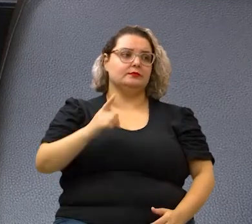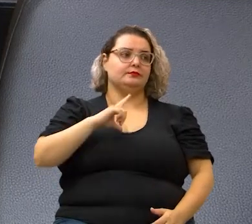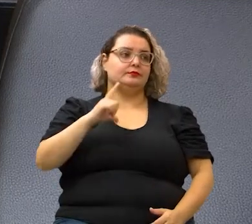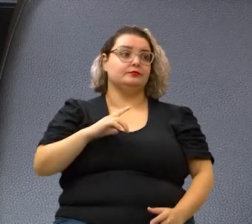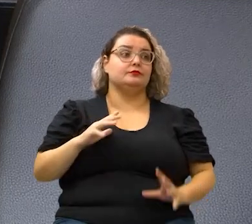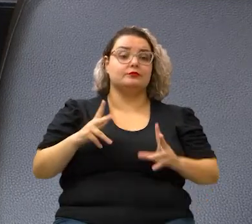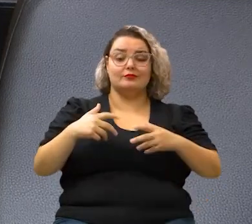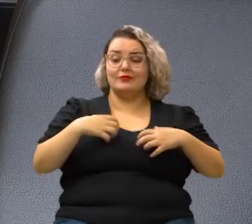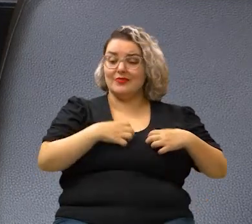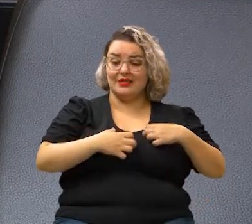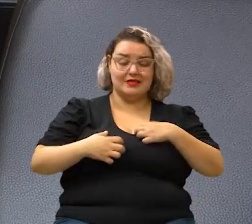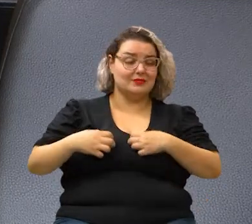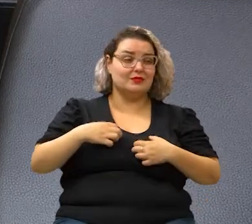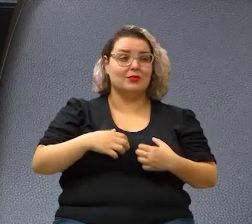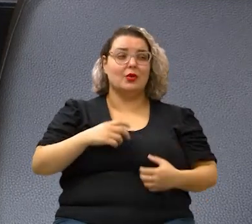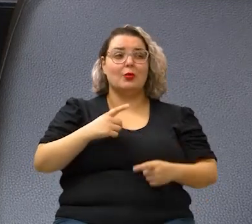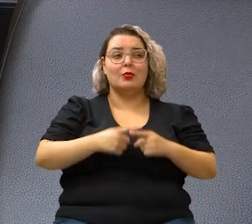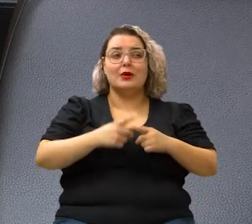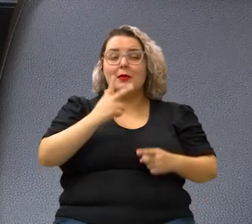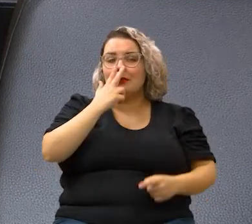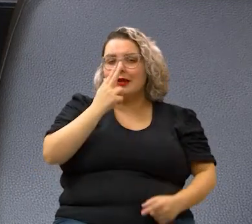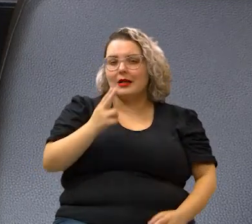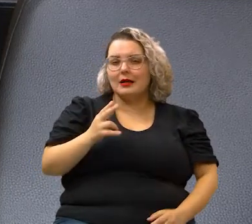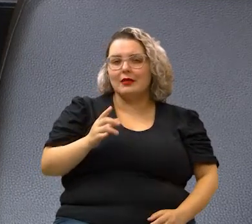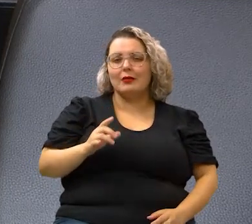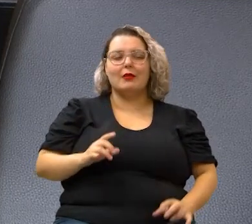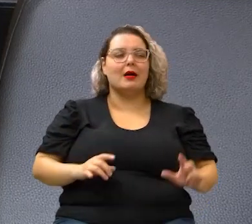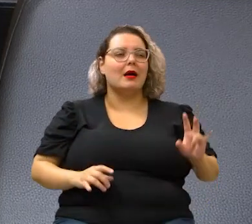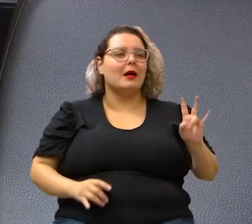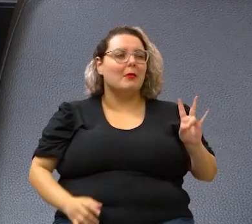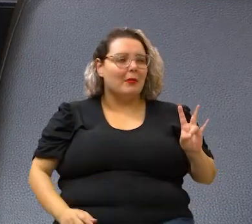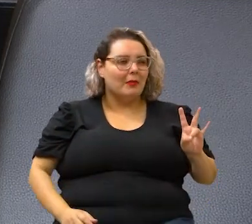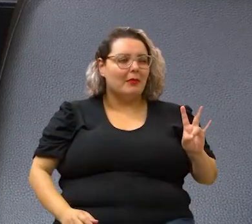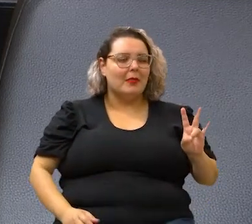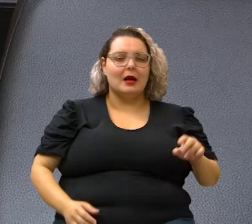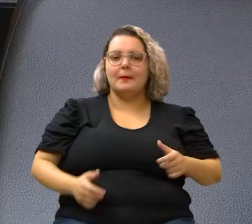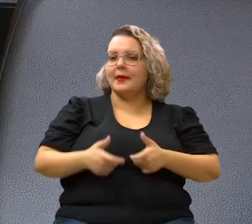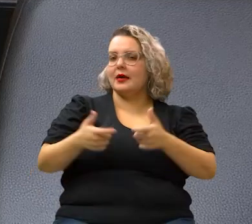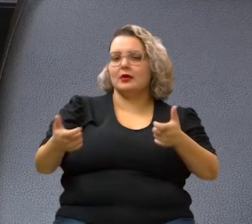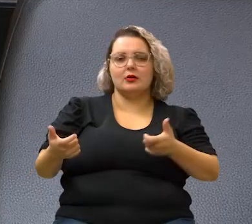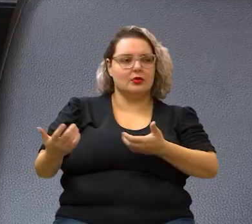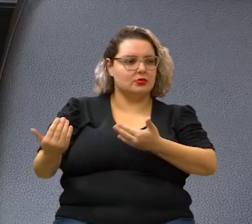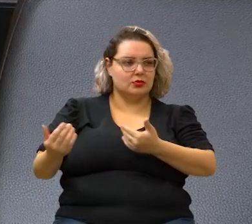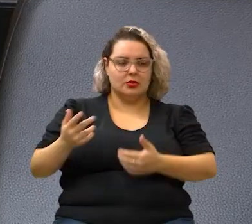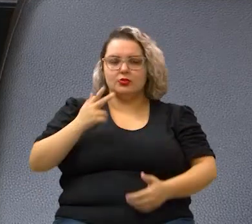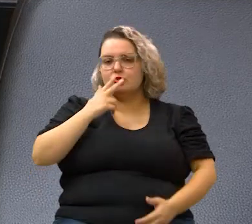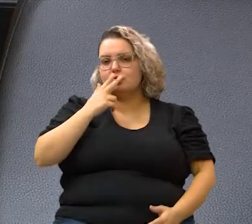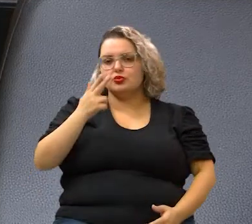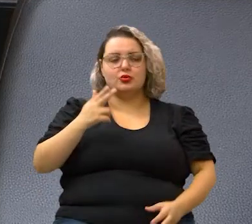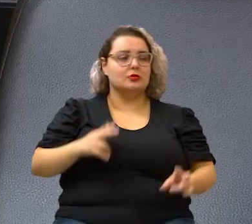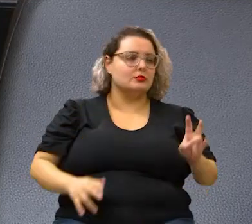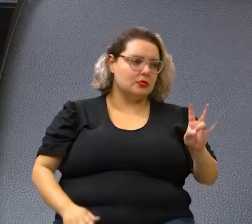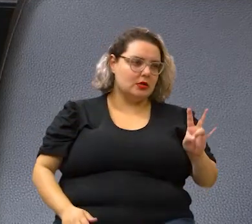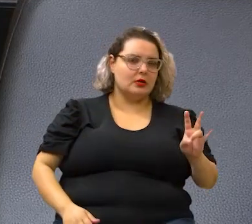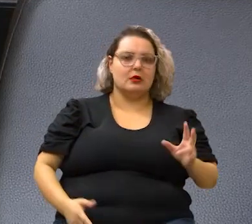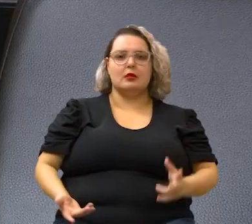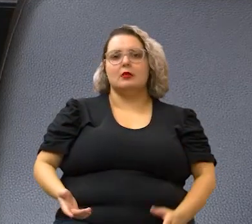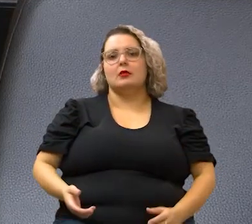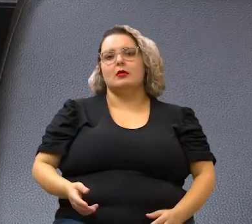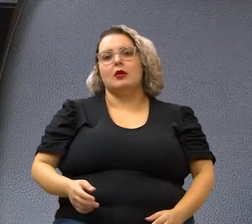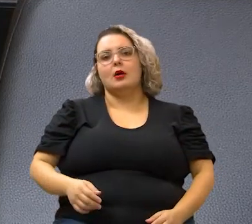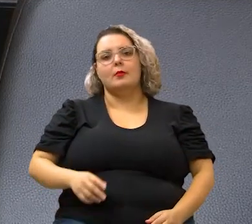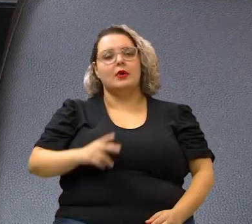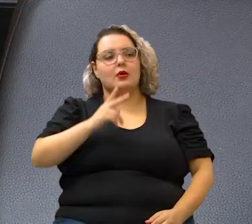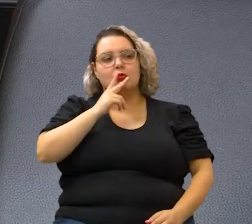então gera todo esse pânico, até porque ela parece muito com a maconha, e muitos dos jovens fumam maconha. Então, para usar da